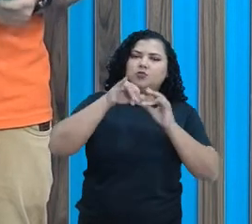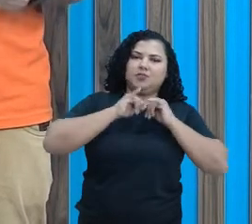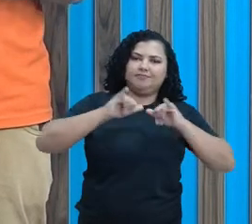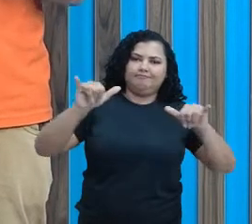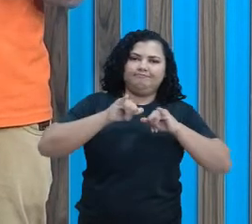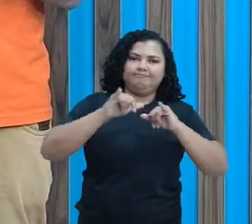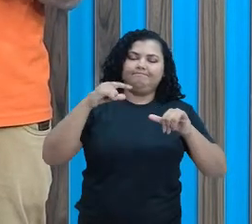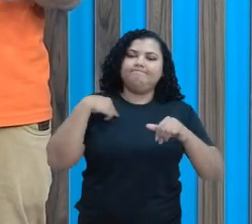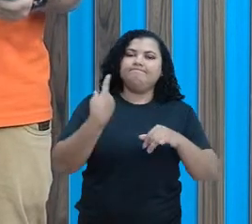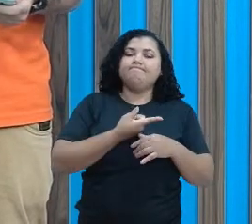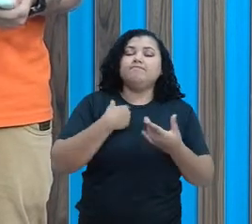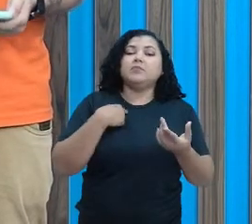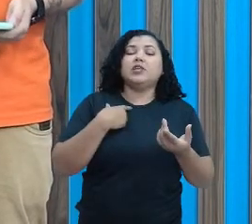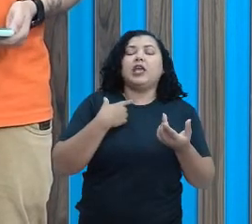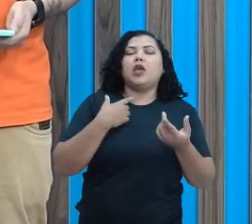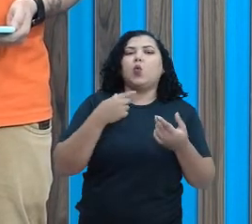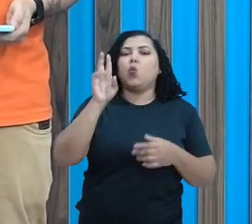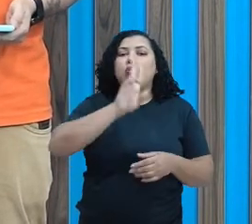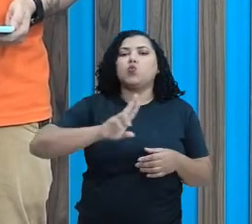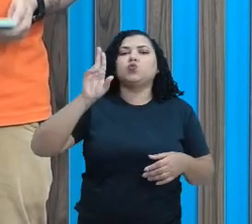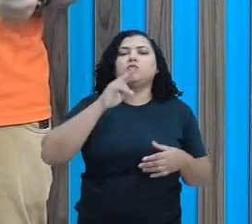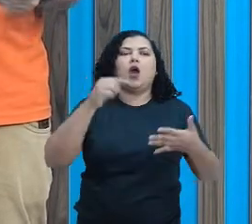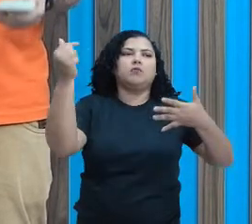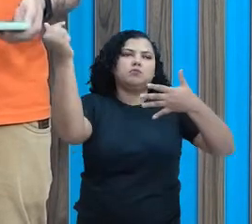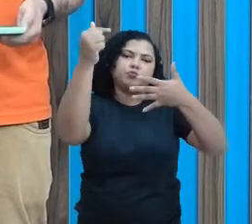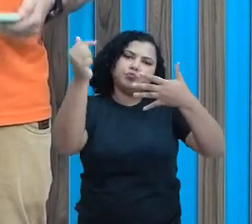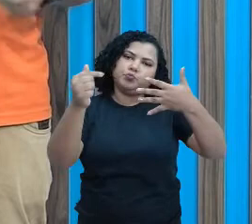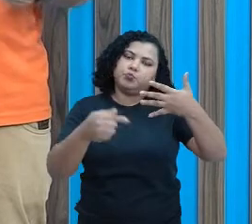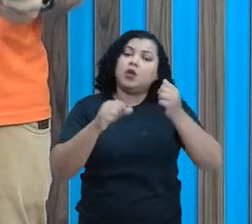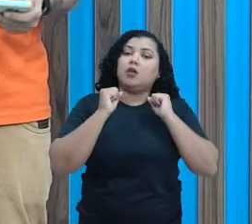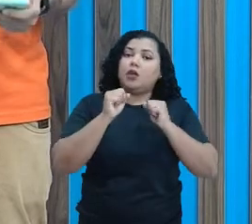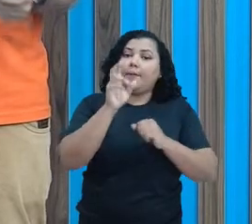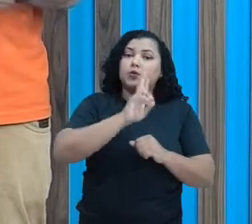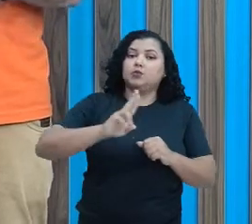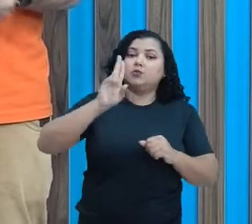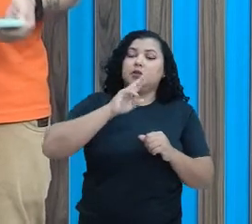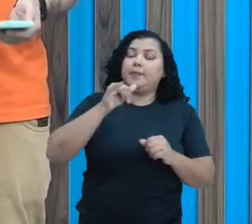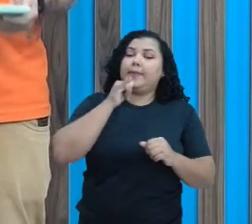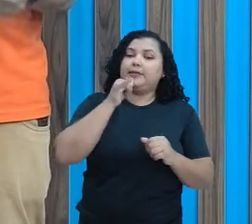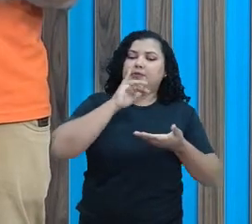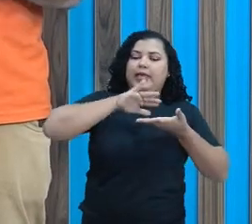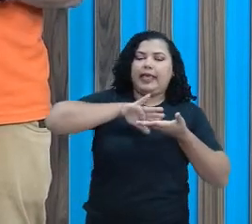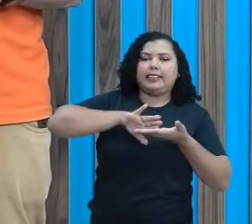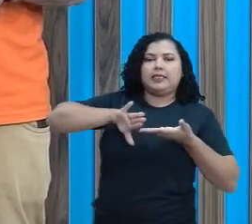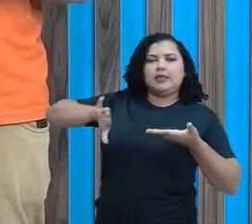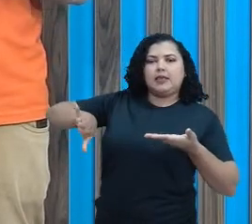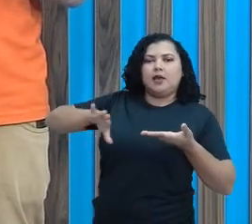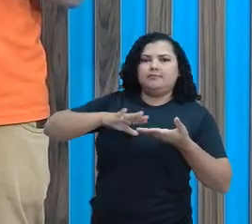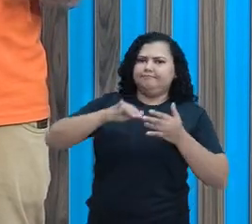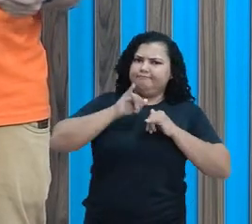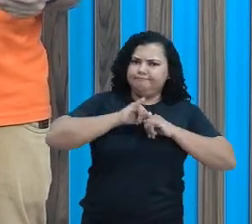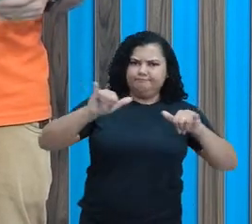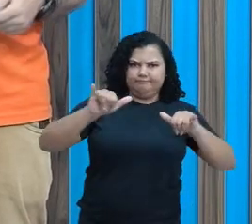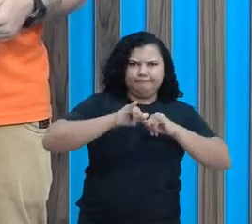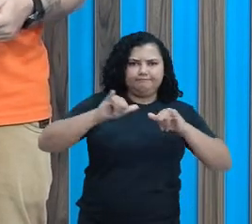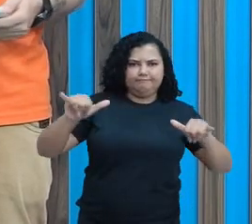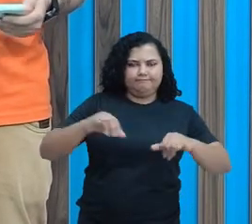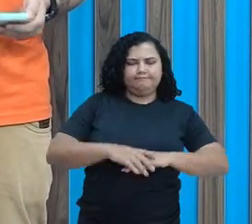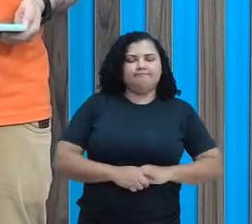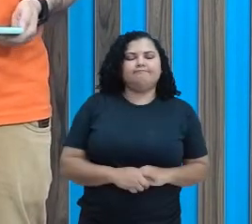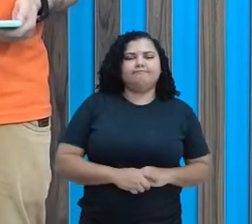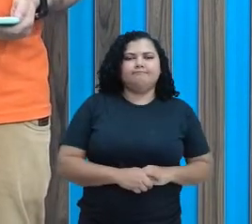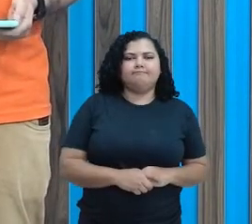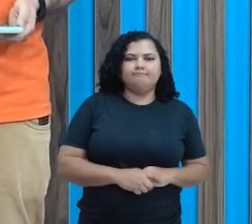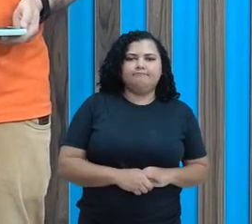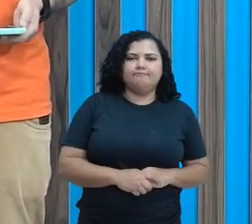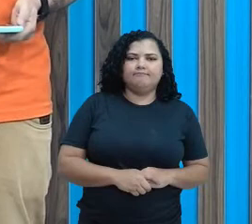gente trabalhar com elementos que possam ser usados para retirar mais informações que a gente